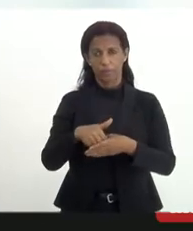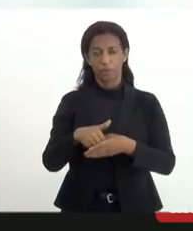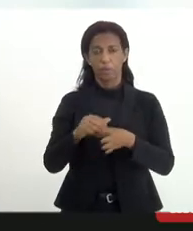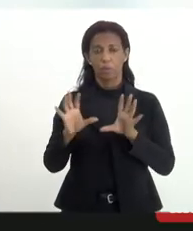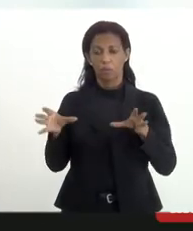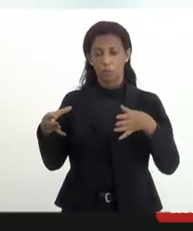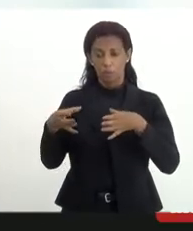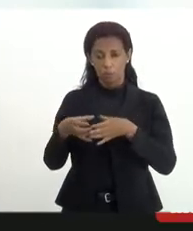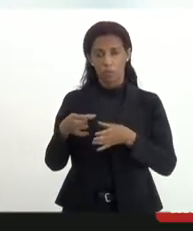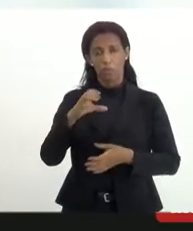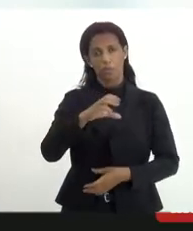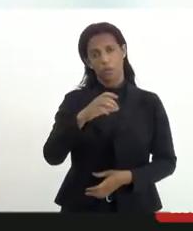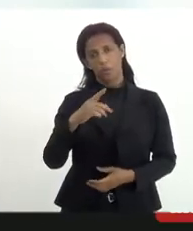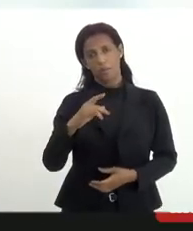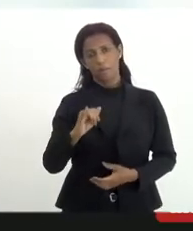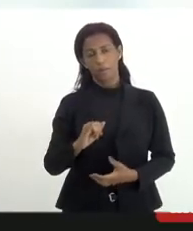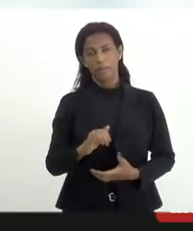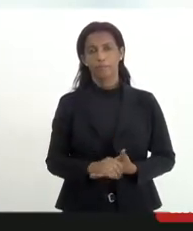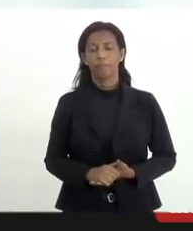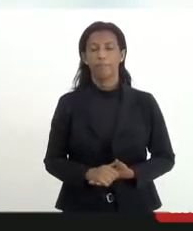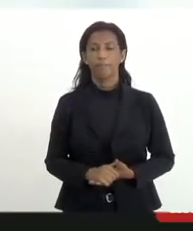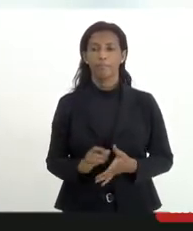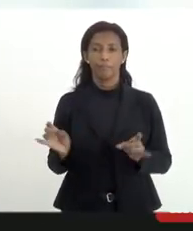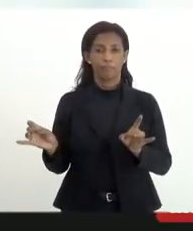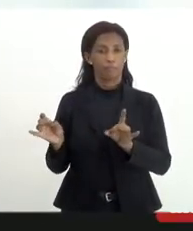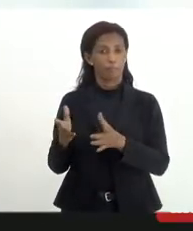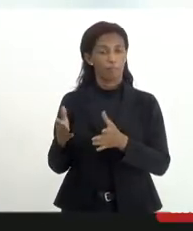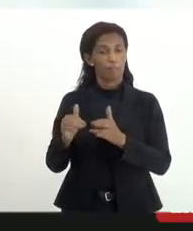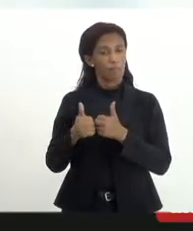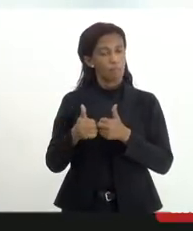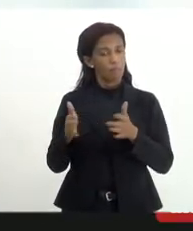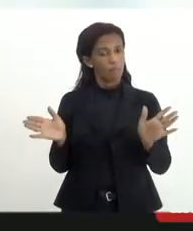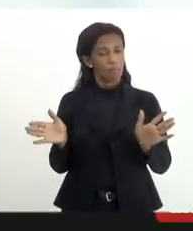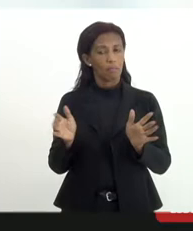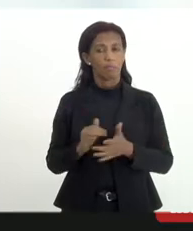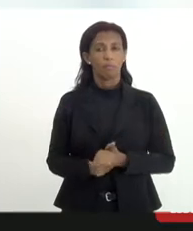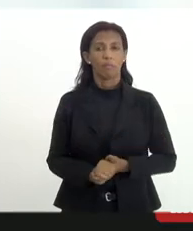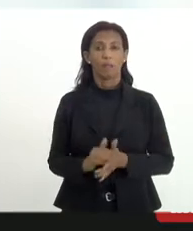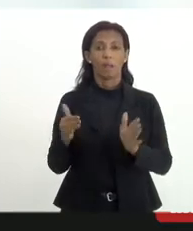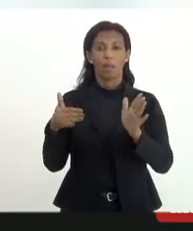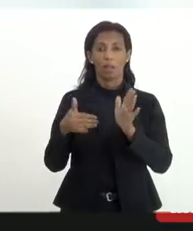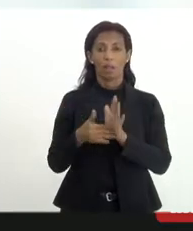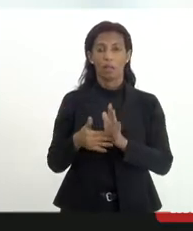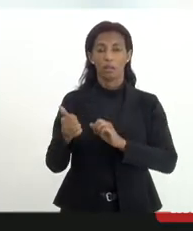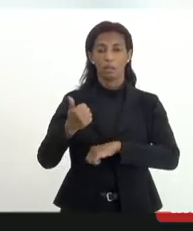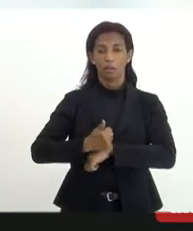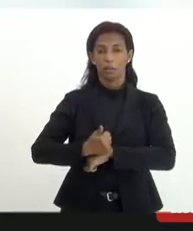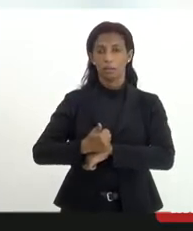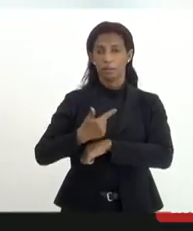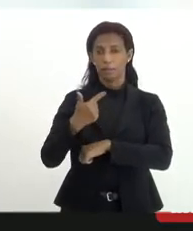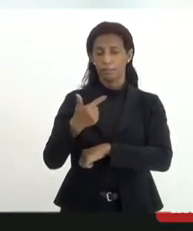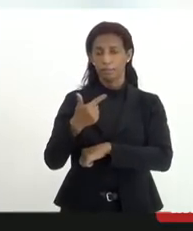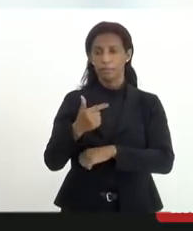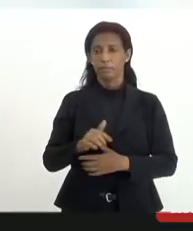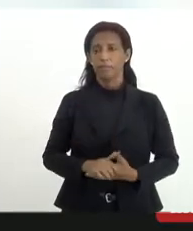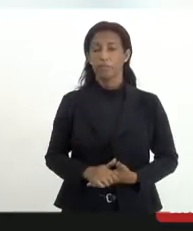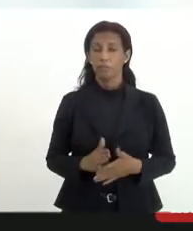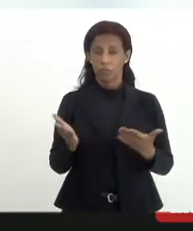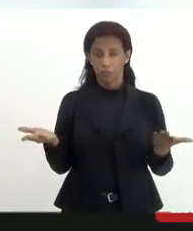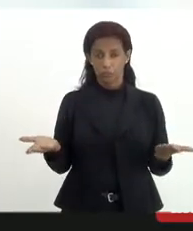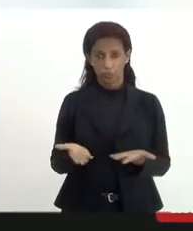pelo grupo da CPI, ficará aberta até às 12 horas do